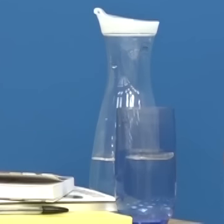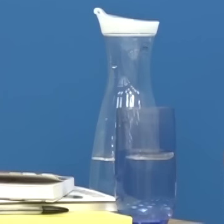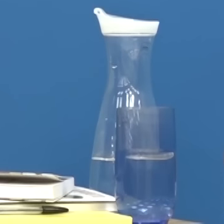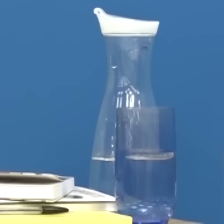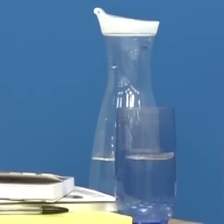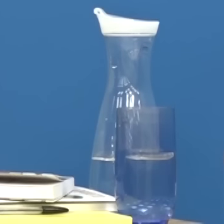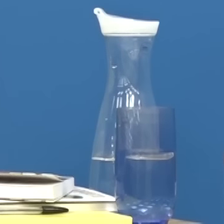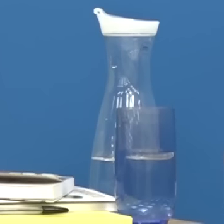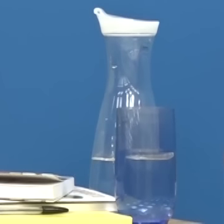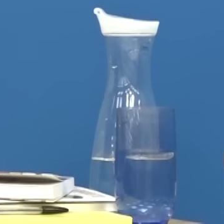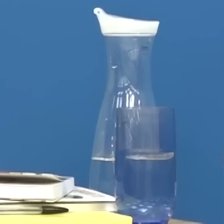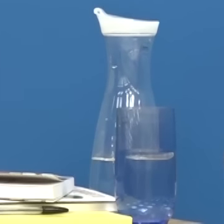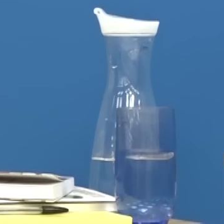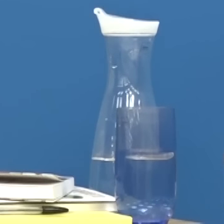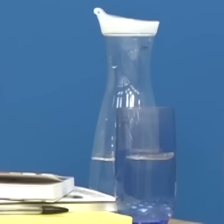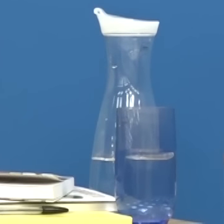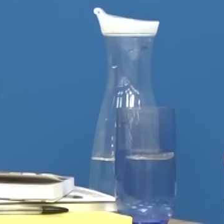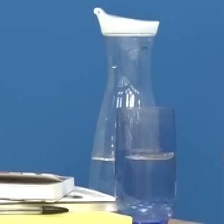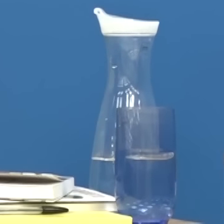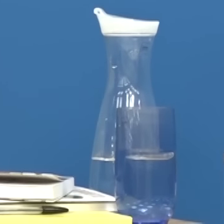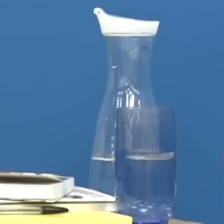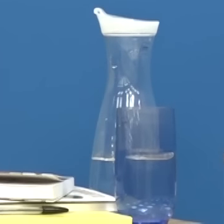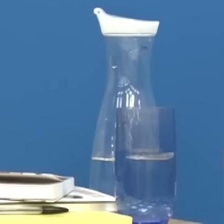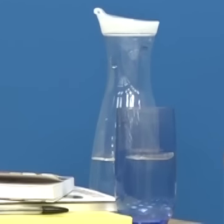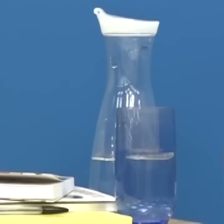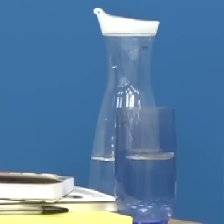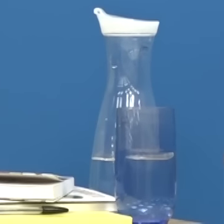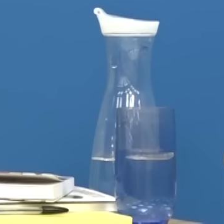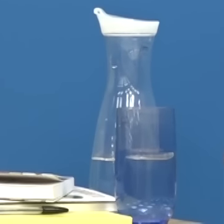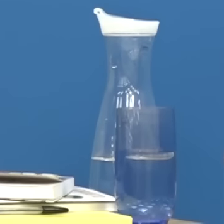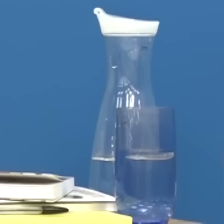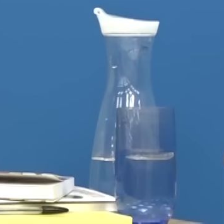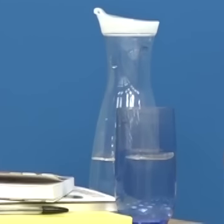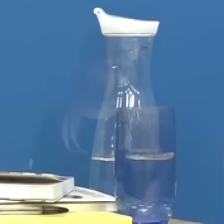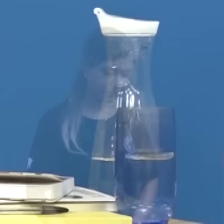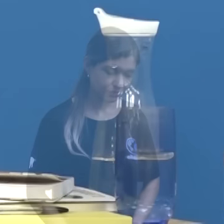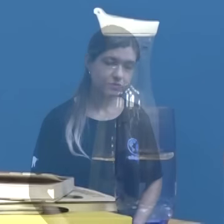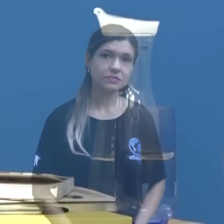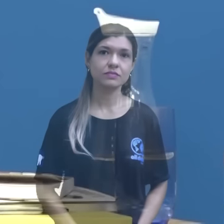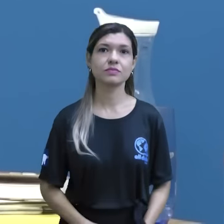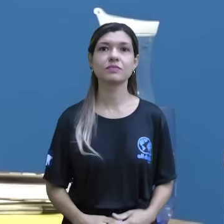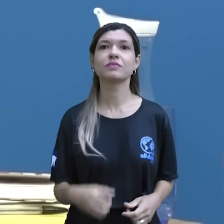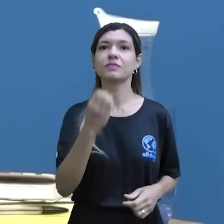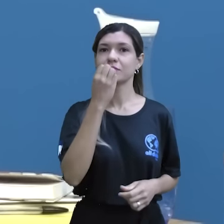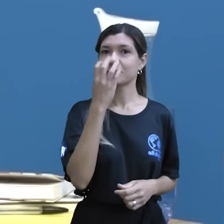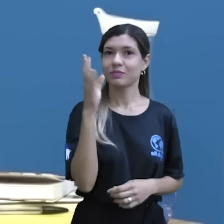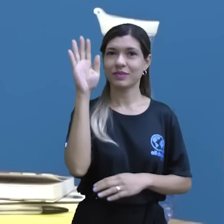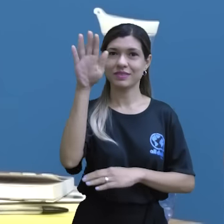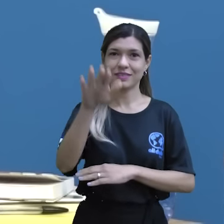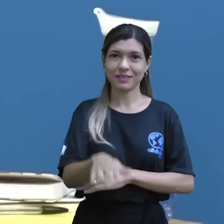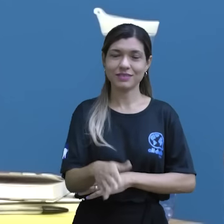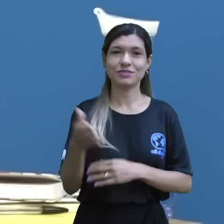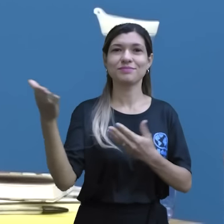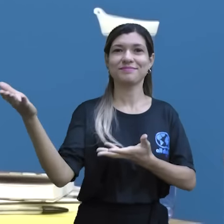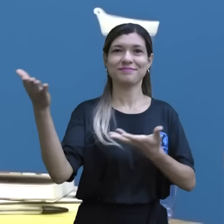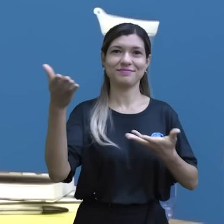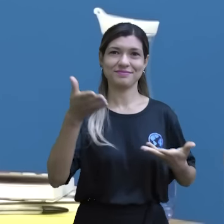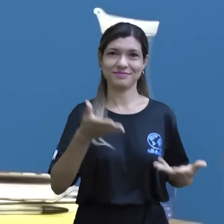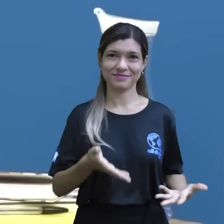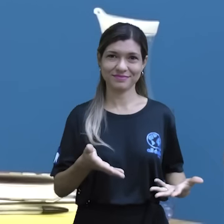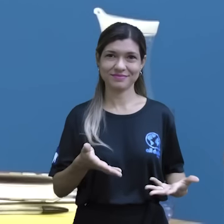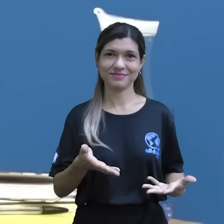Boa tarde a todos. Bem-vindos a mais uma sessão, mais um encontro do Clube de Leitura. E é